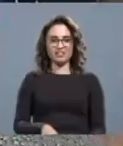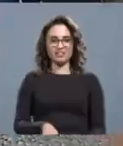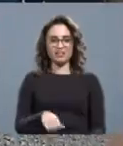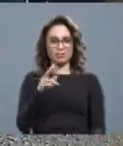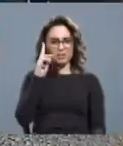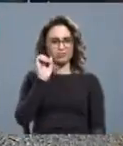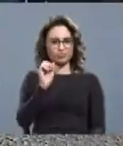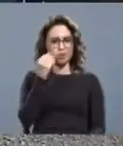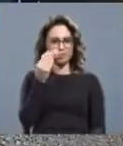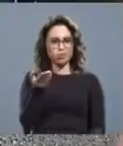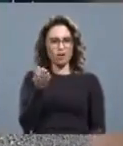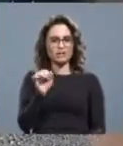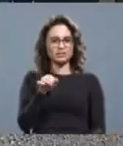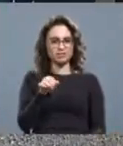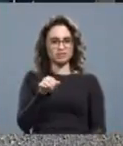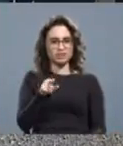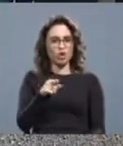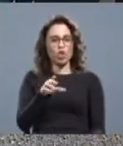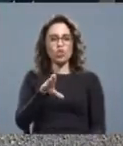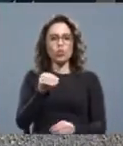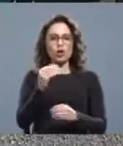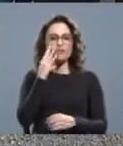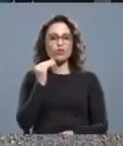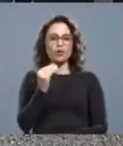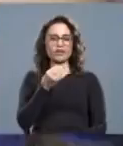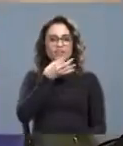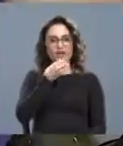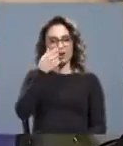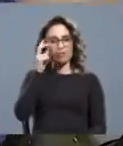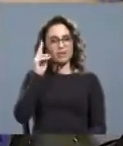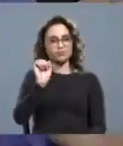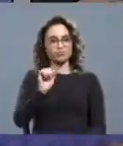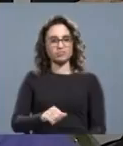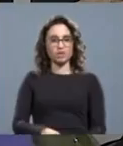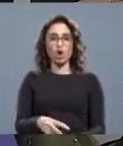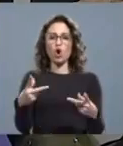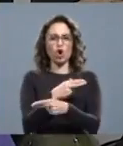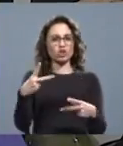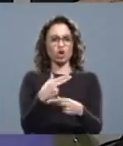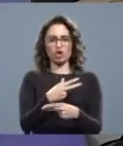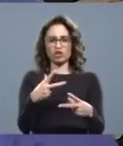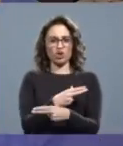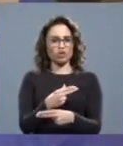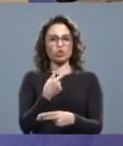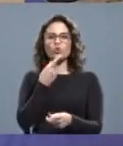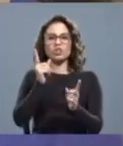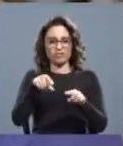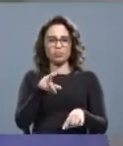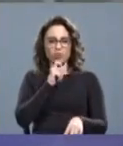Se é assim, eu tenho as vergonhas de falar mandarim. Corta esta parte, podemos começar de novo,